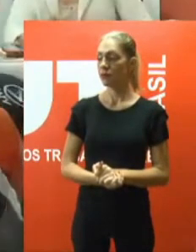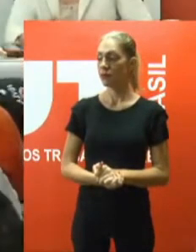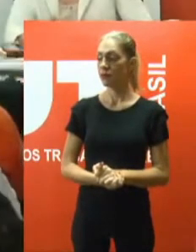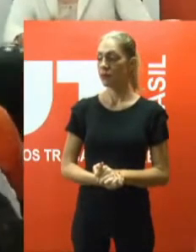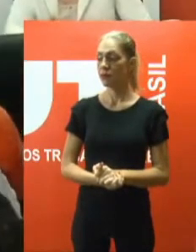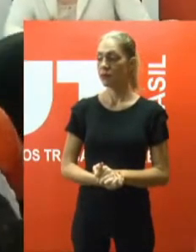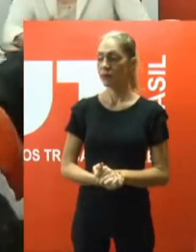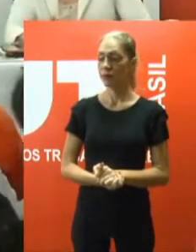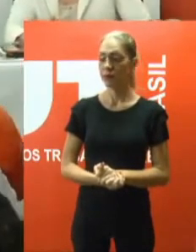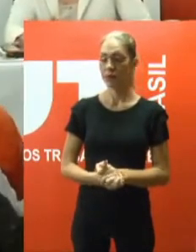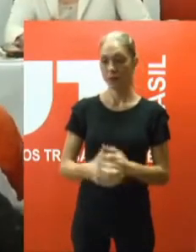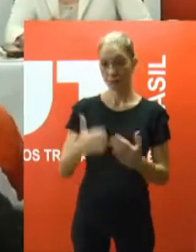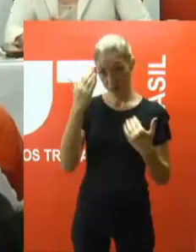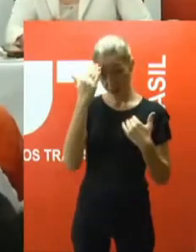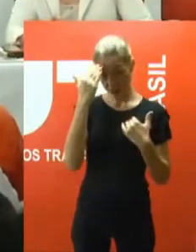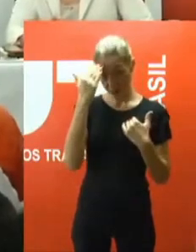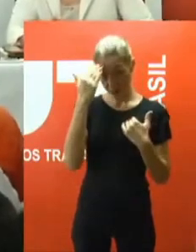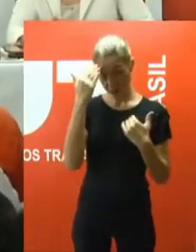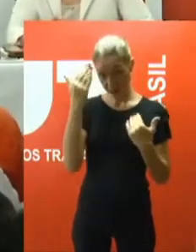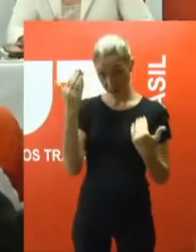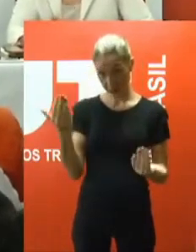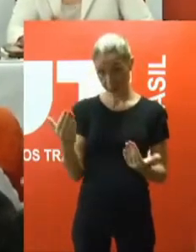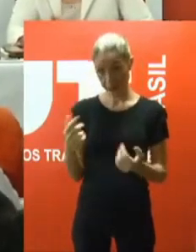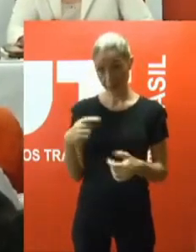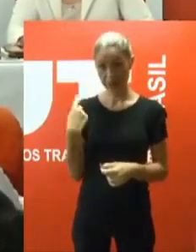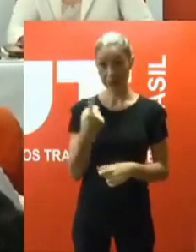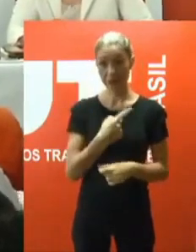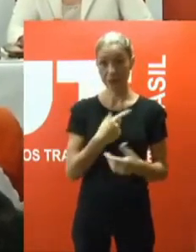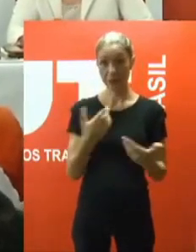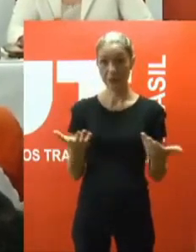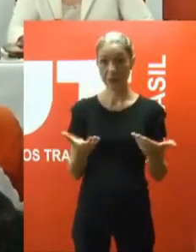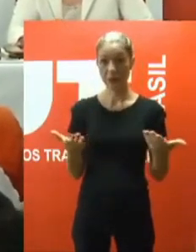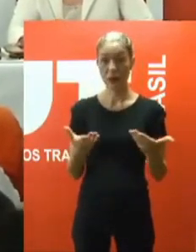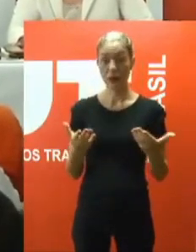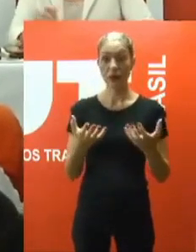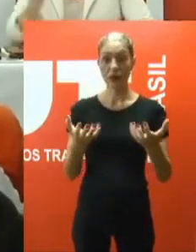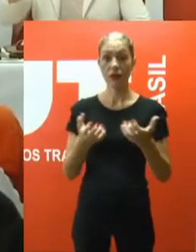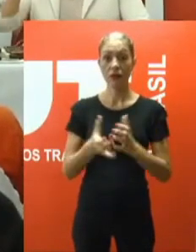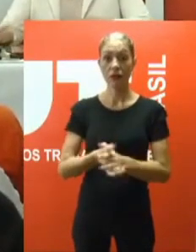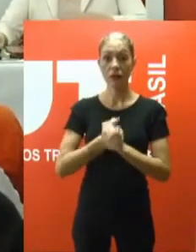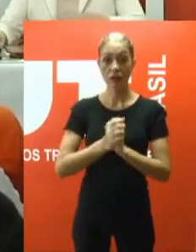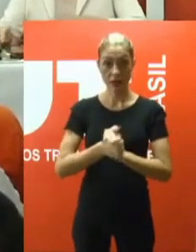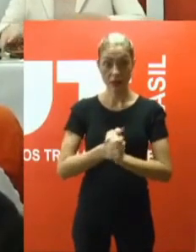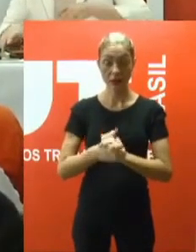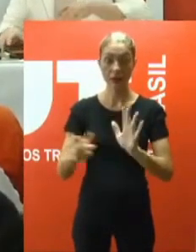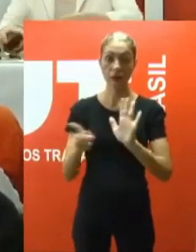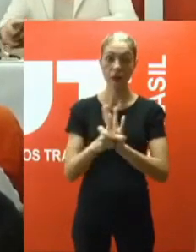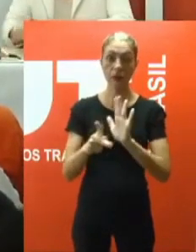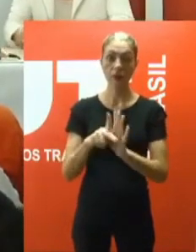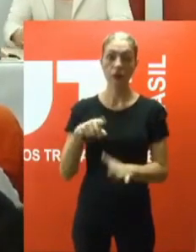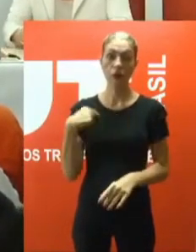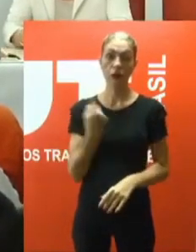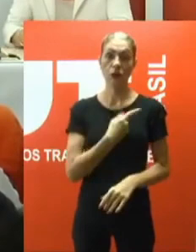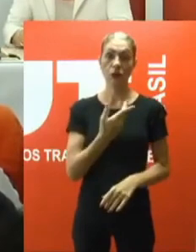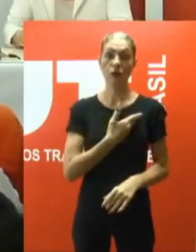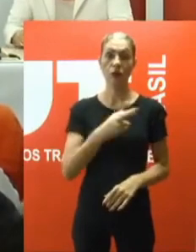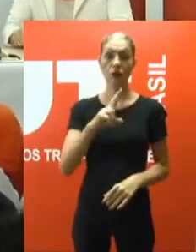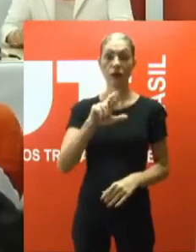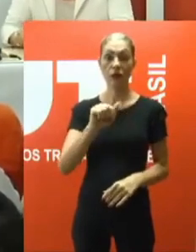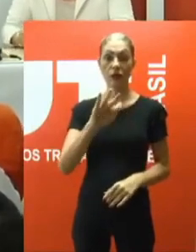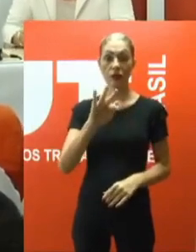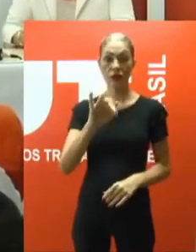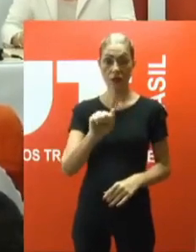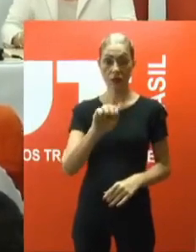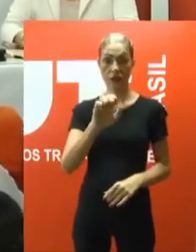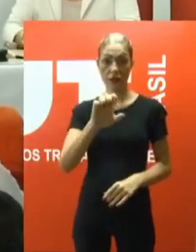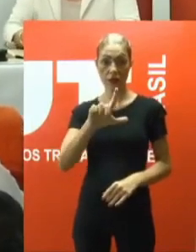Muito obrigada. Agora nós vamos ouvir a contribuição e a saudação do nosso companheiro Rafael Freire,